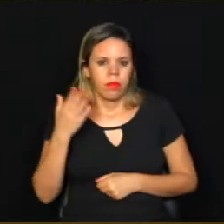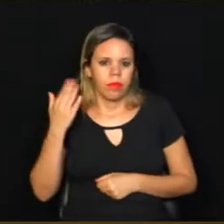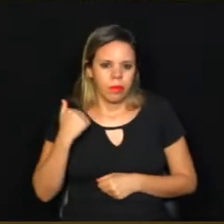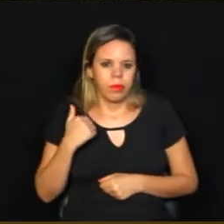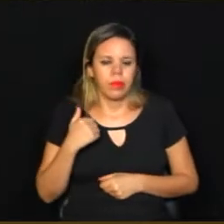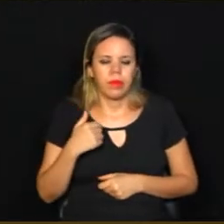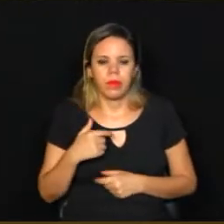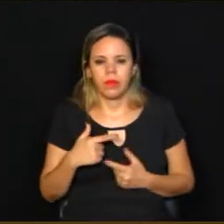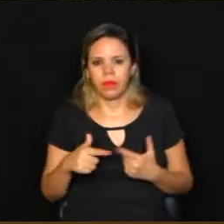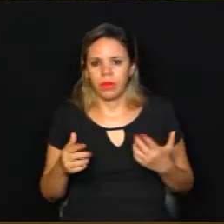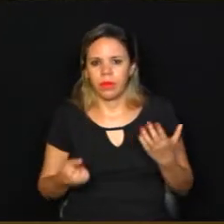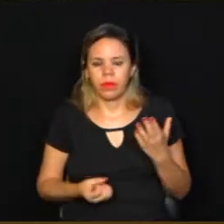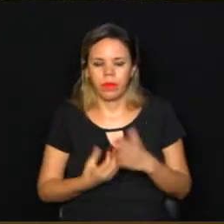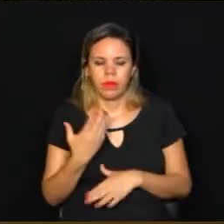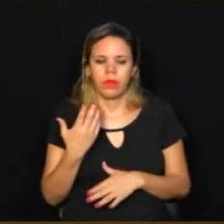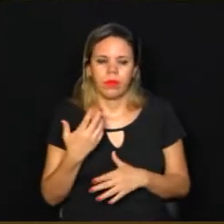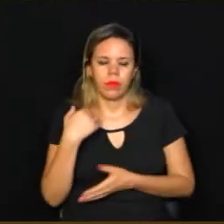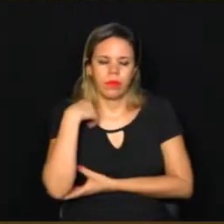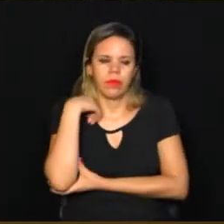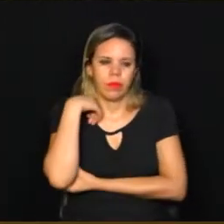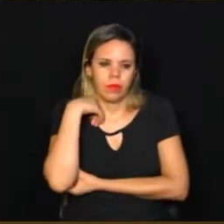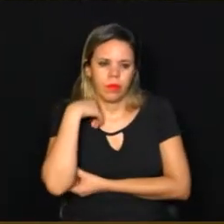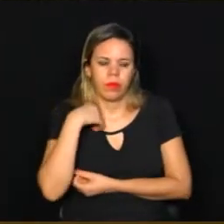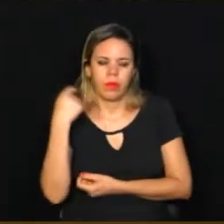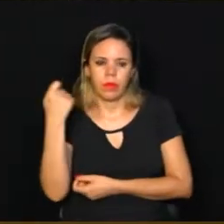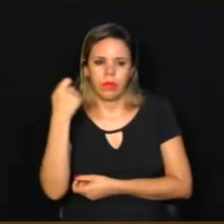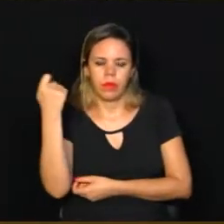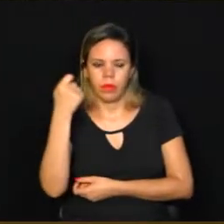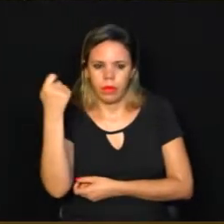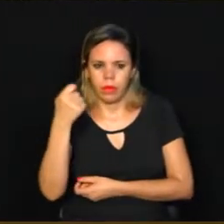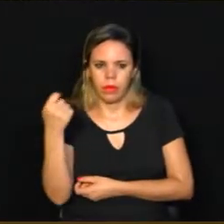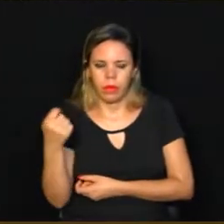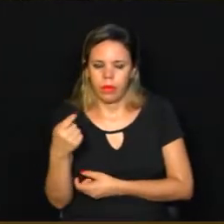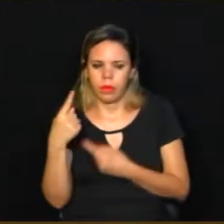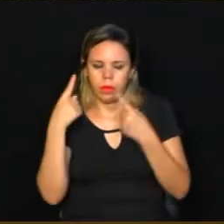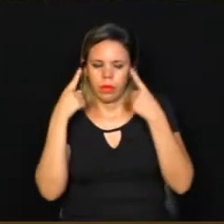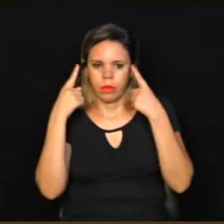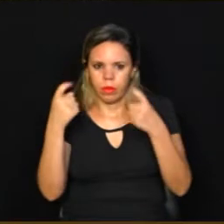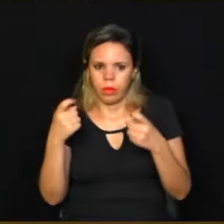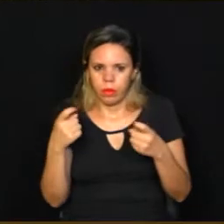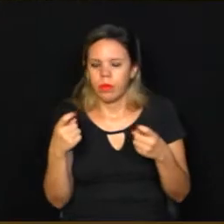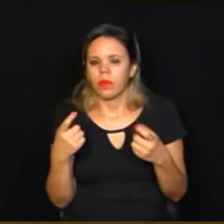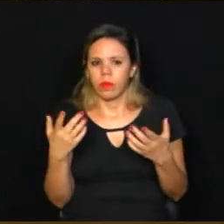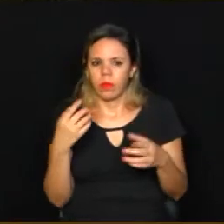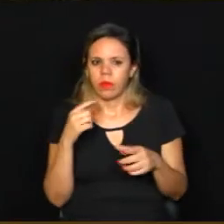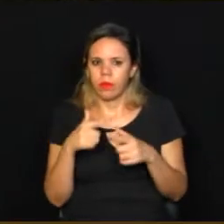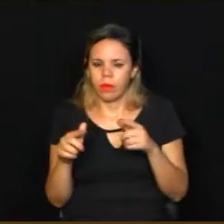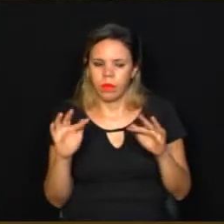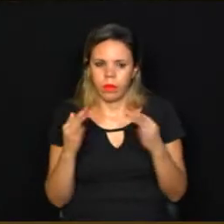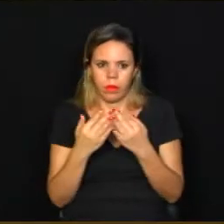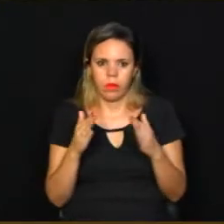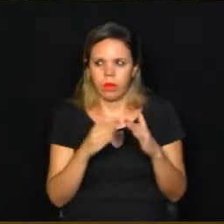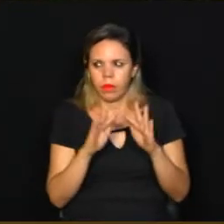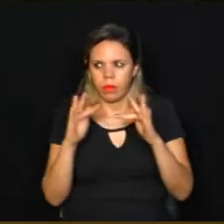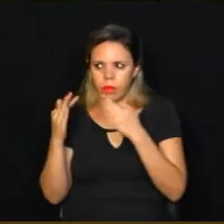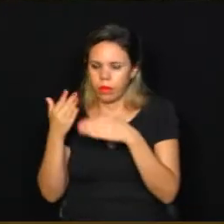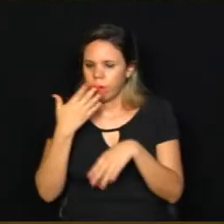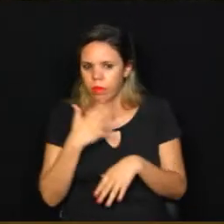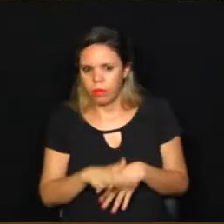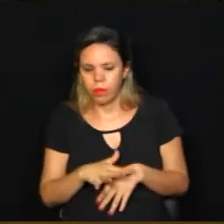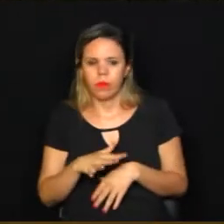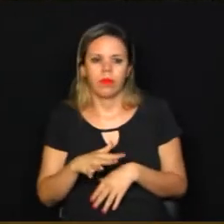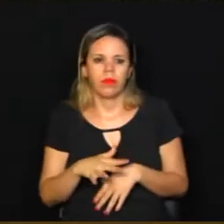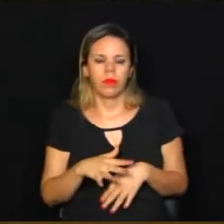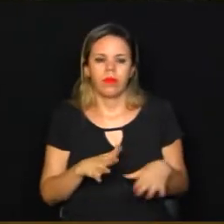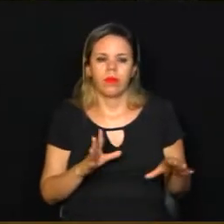da possibilidade da ocorrência dos agravos das situações de violência doméstica. As crianças, as famílias